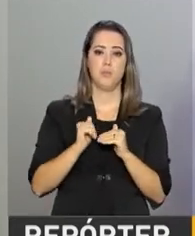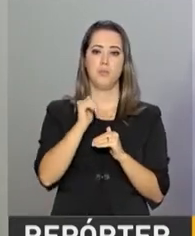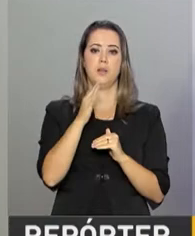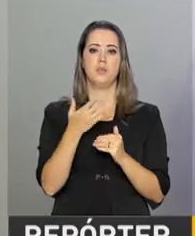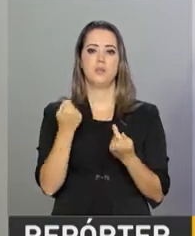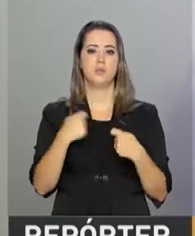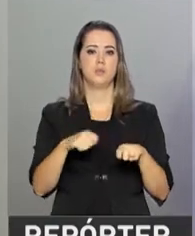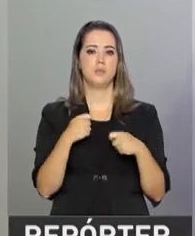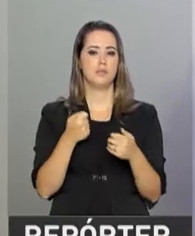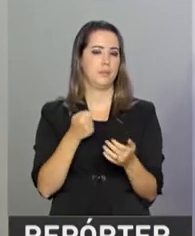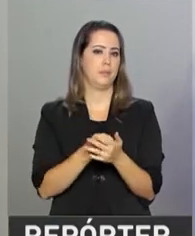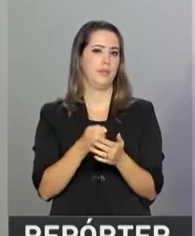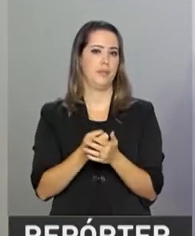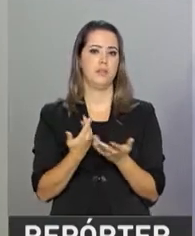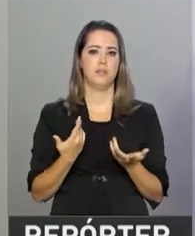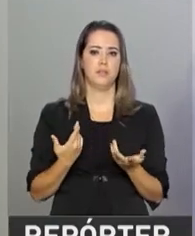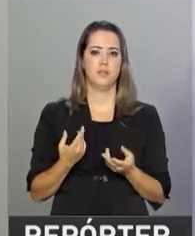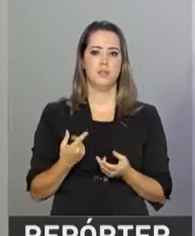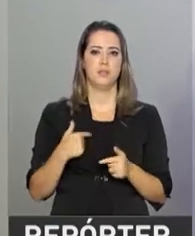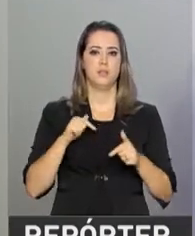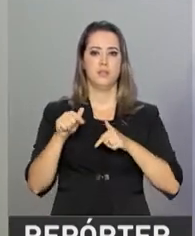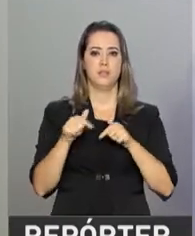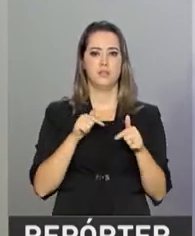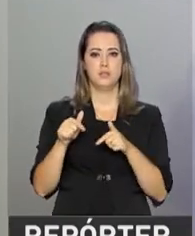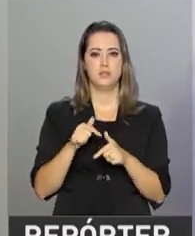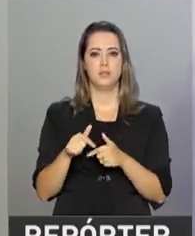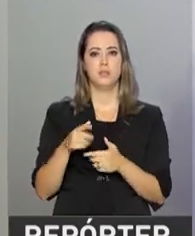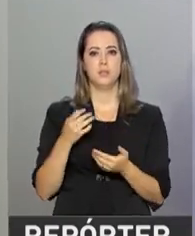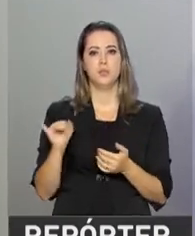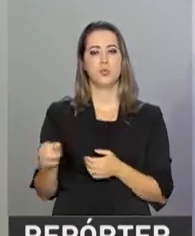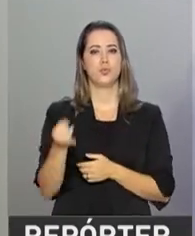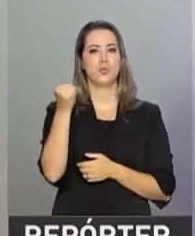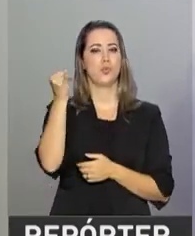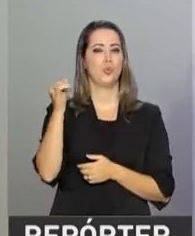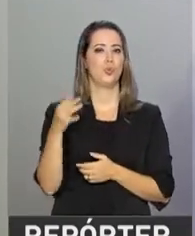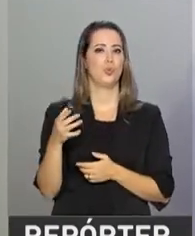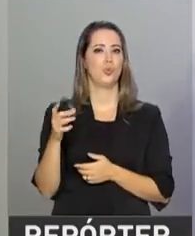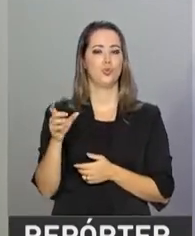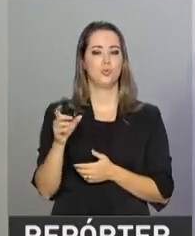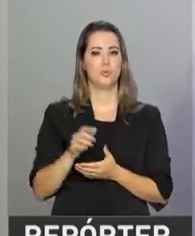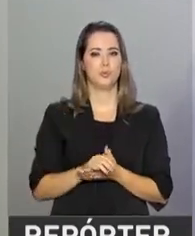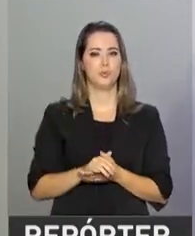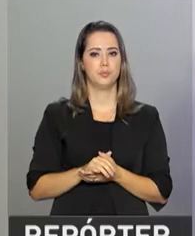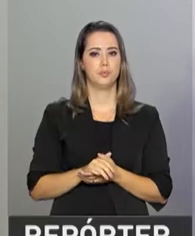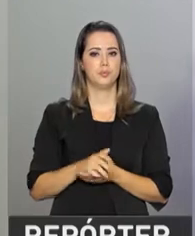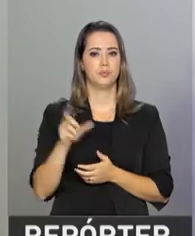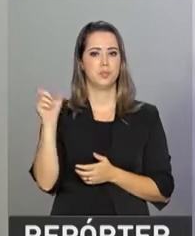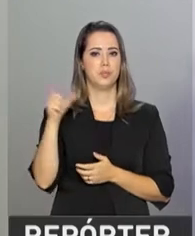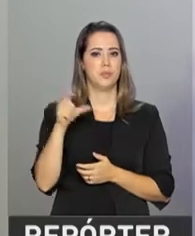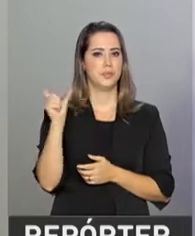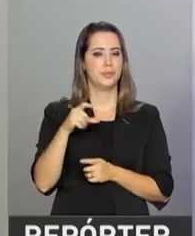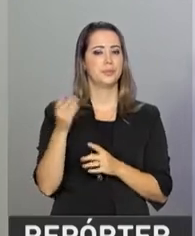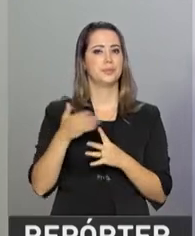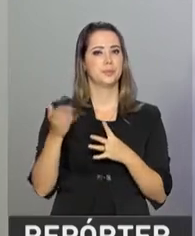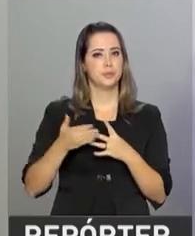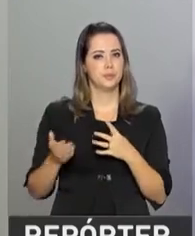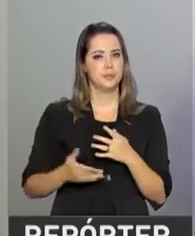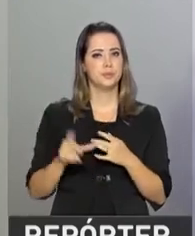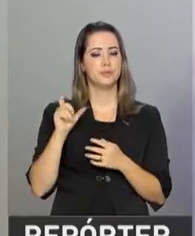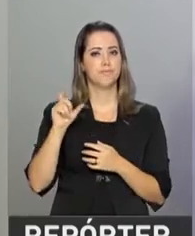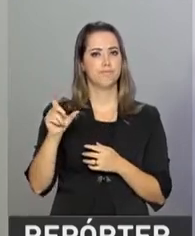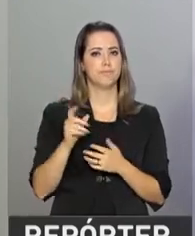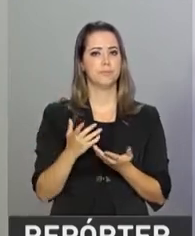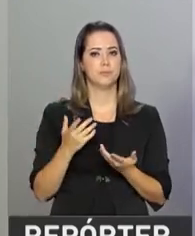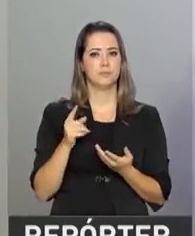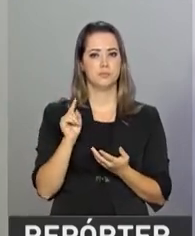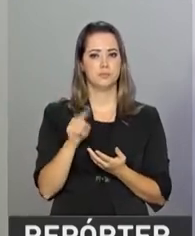coisas que você não precisaria pagar né não tenho o trabalho de pagar jus de pagar é entrar no crédito rotativo por exemplo do cartão de crédito